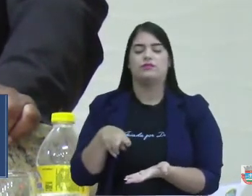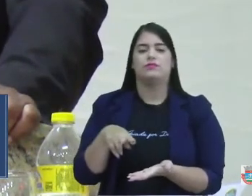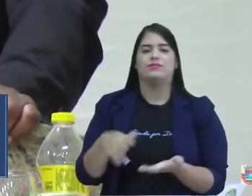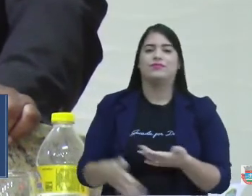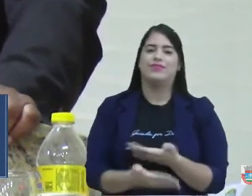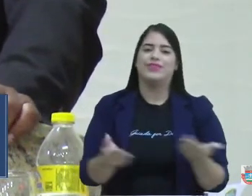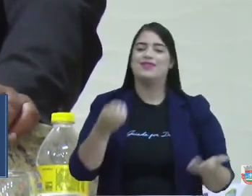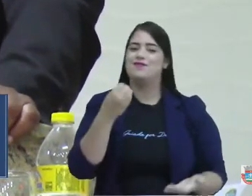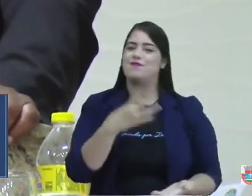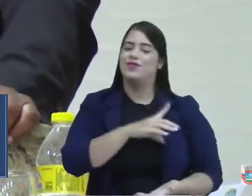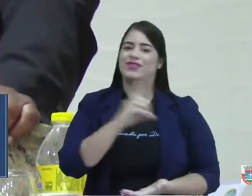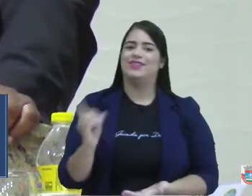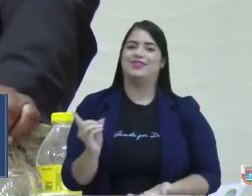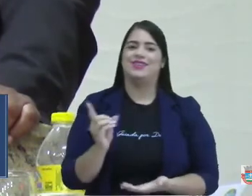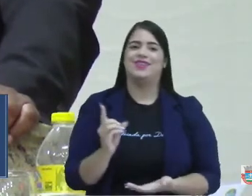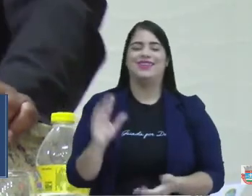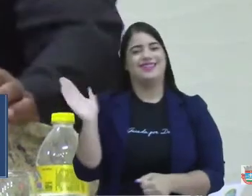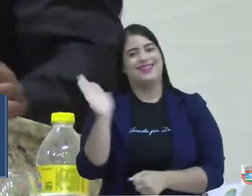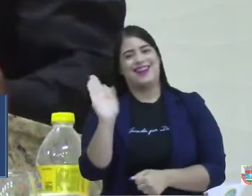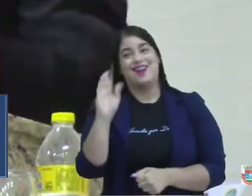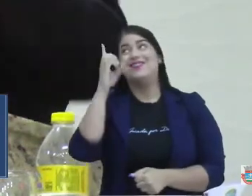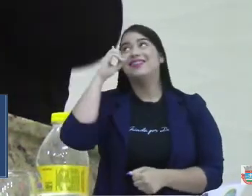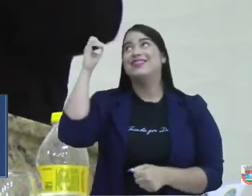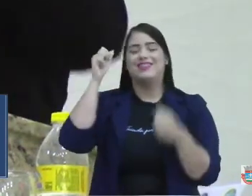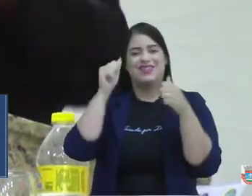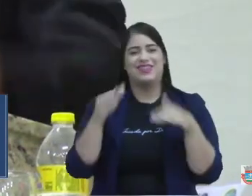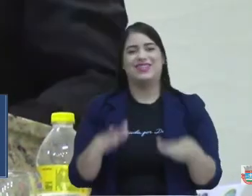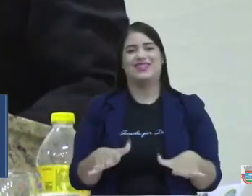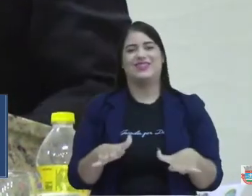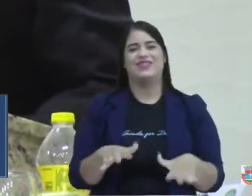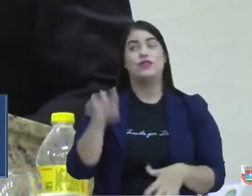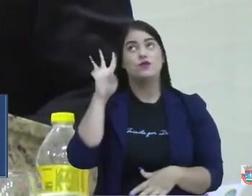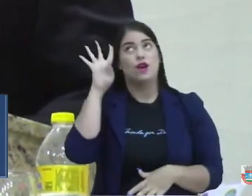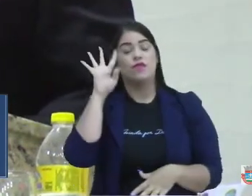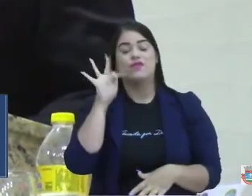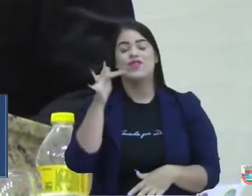vocês um bom dia. Tchau, fique com Deus. Até a próxima quarta-feira. Muito obrigado a todos.